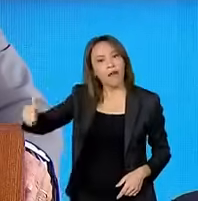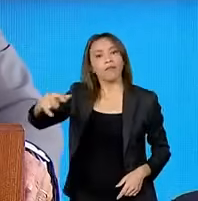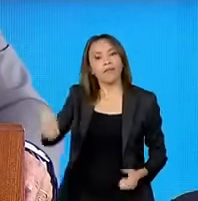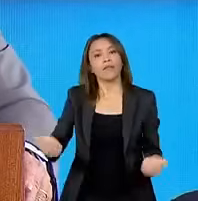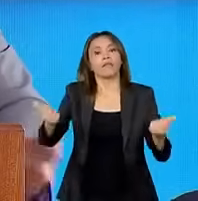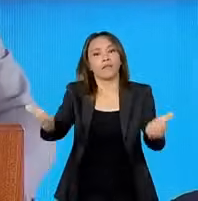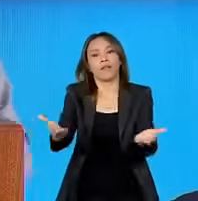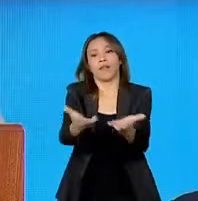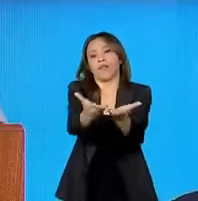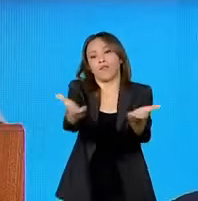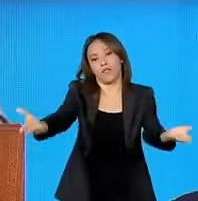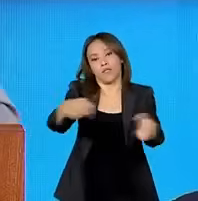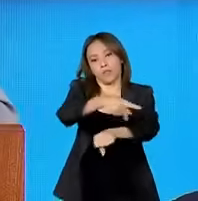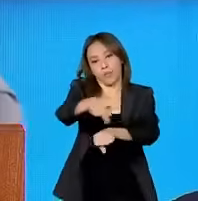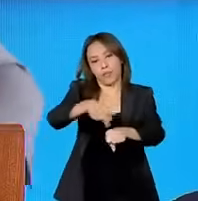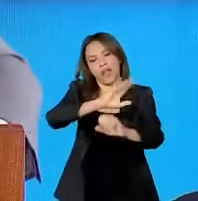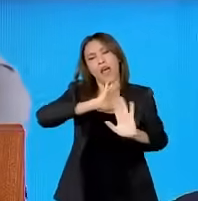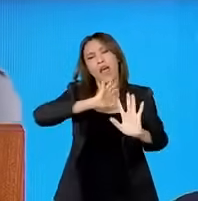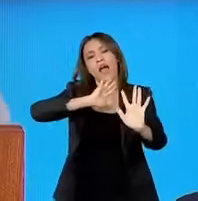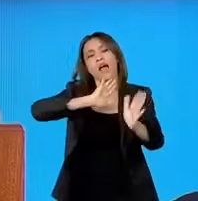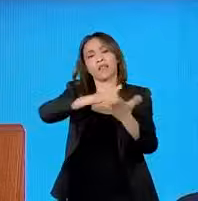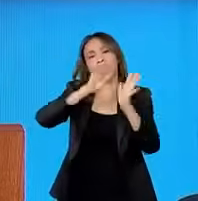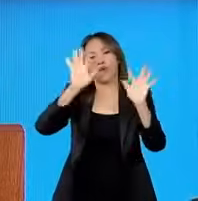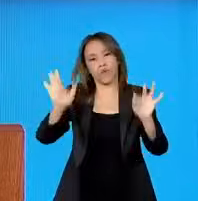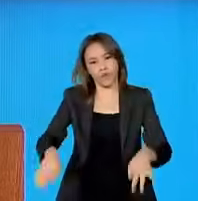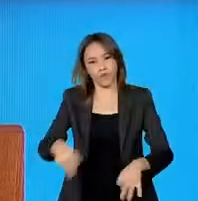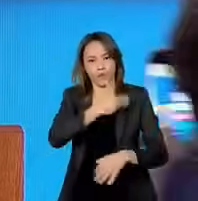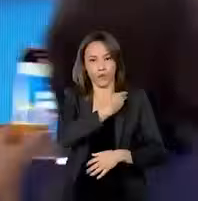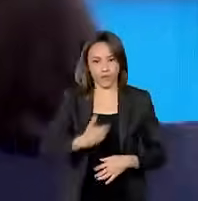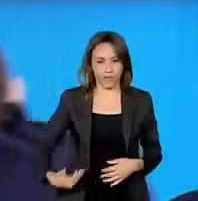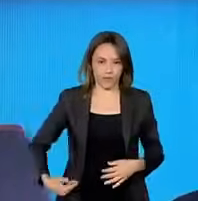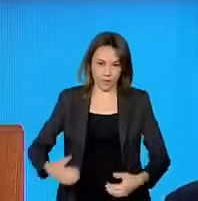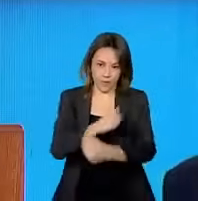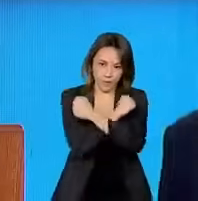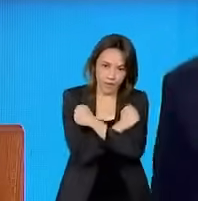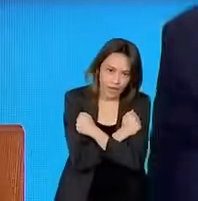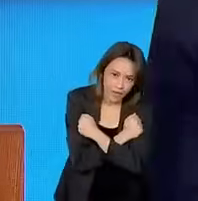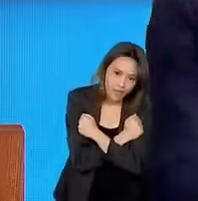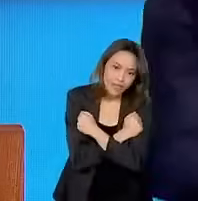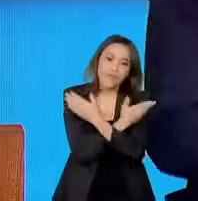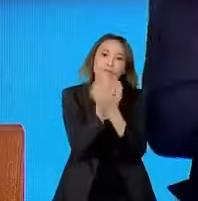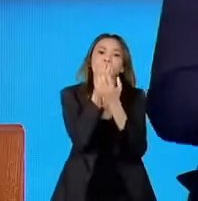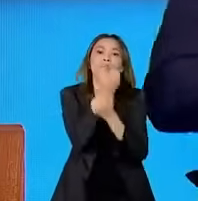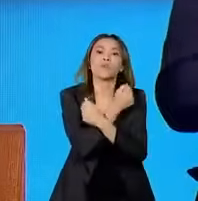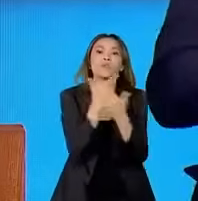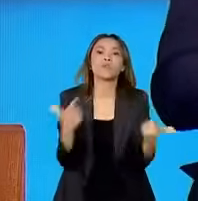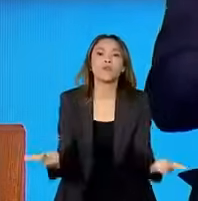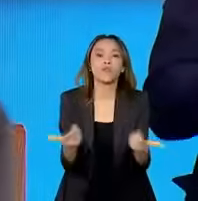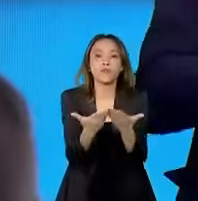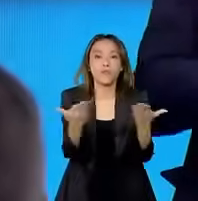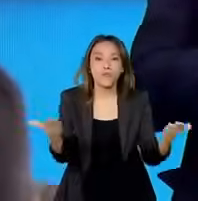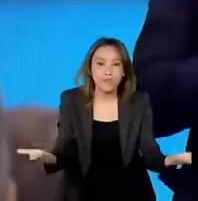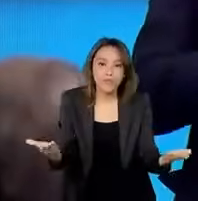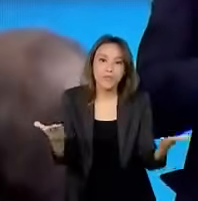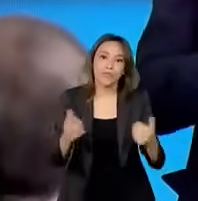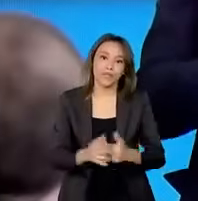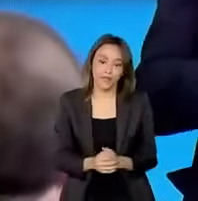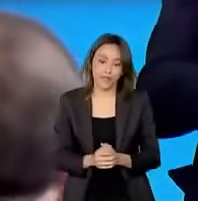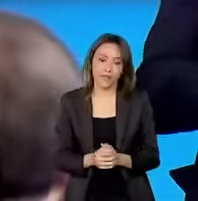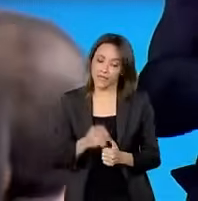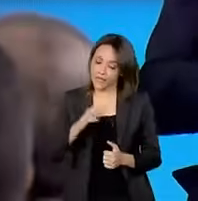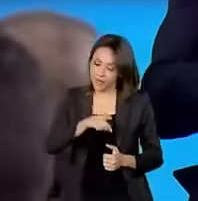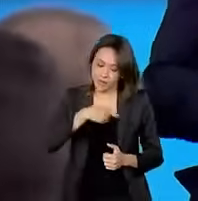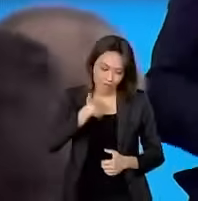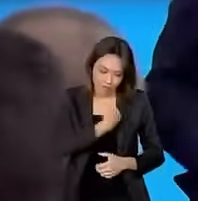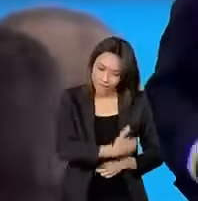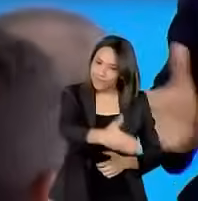a vocês até o final do nosso mandato. Um abraço, gente. Boa sorte e rápido na construção da